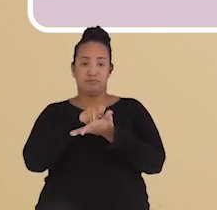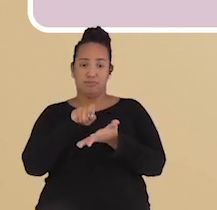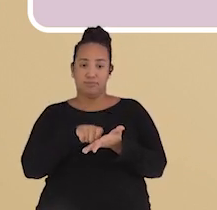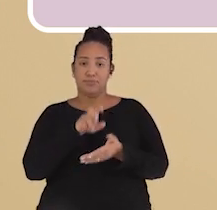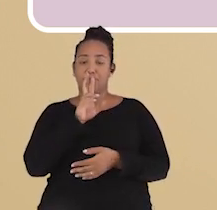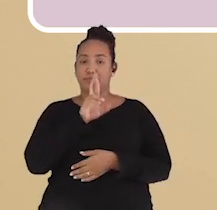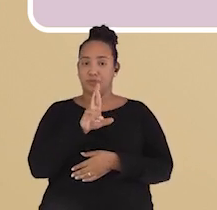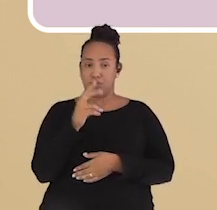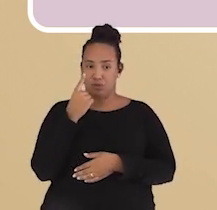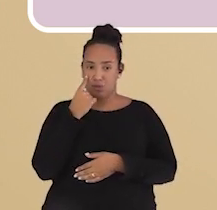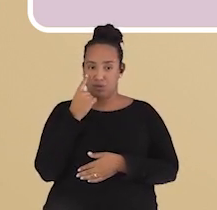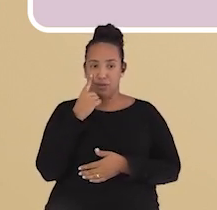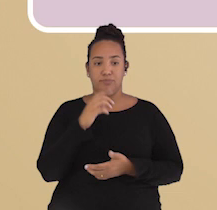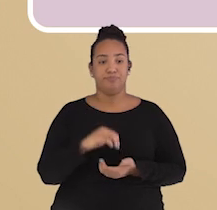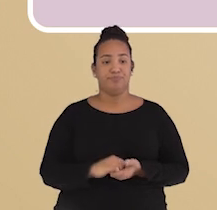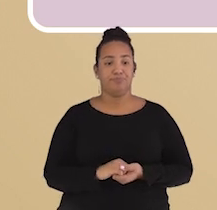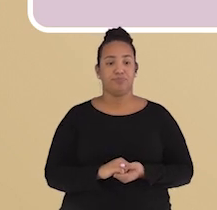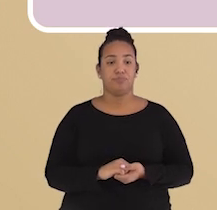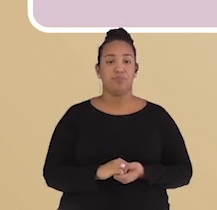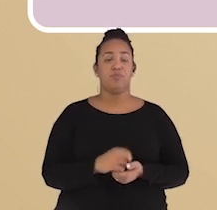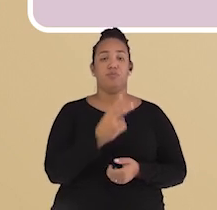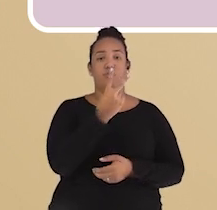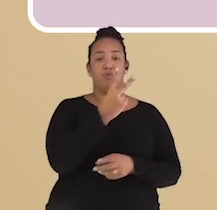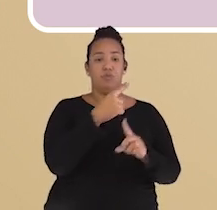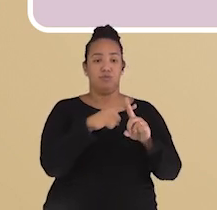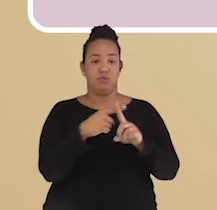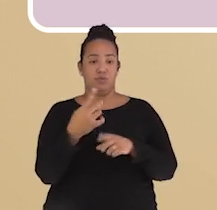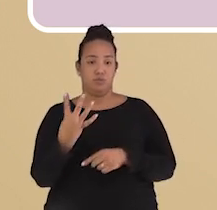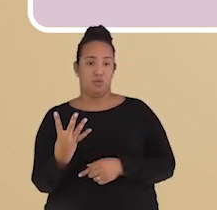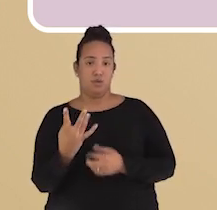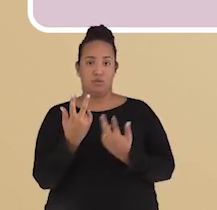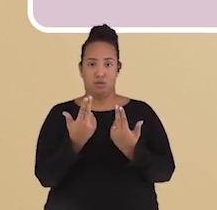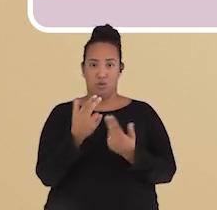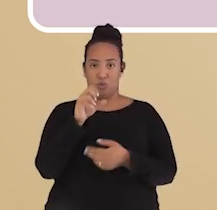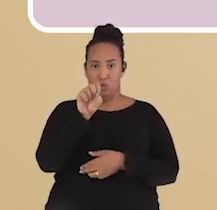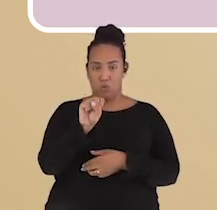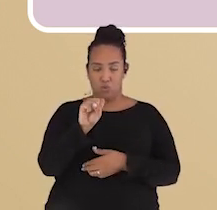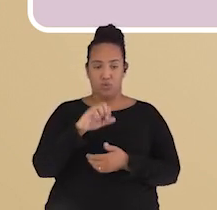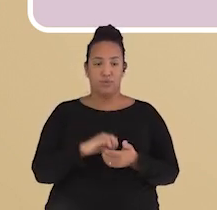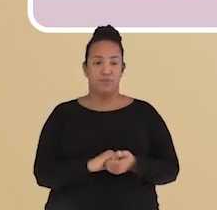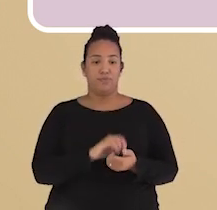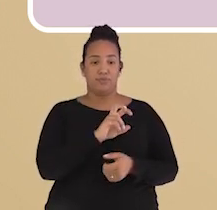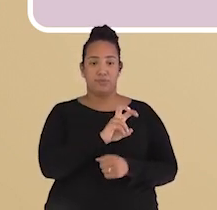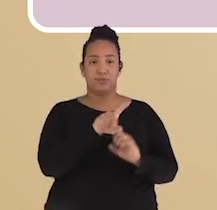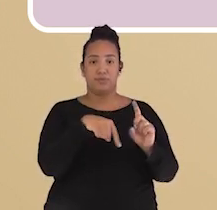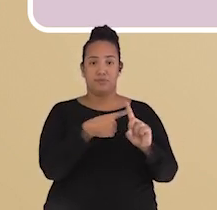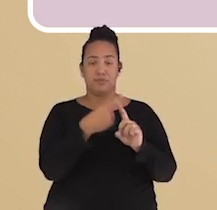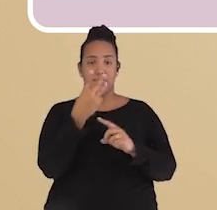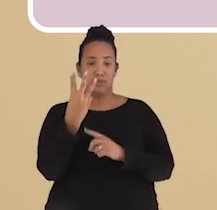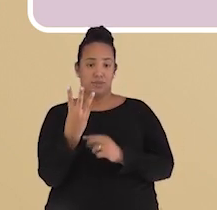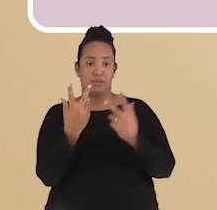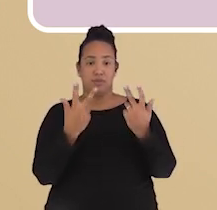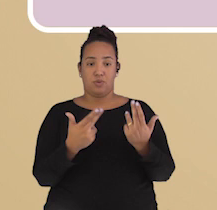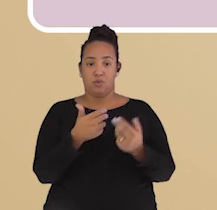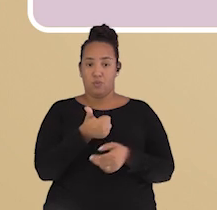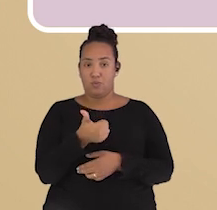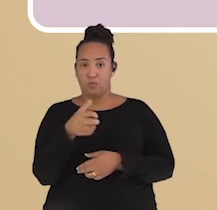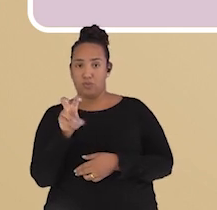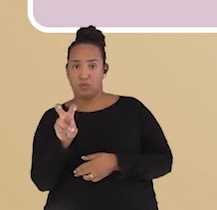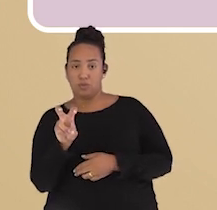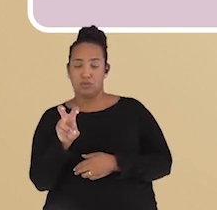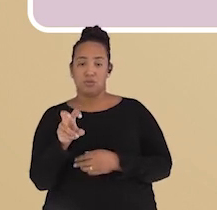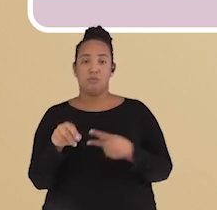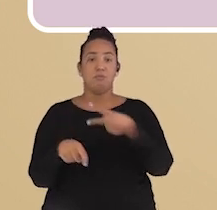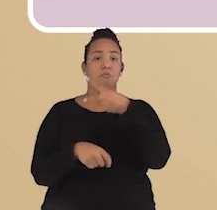só, 2 vezes 4 é igual a 8 e 5 vezes 3 é igual a 15. Qual é maior,